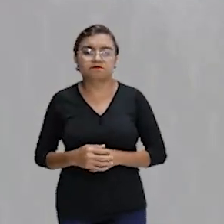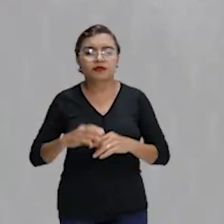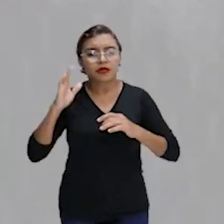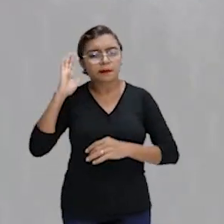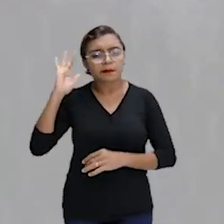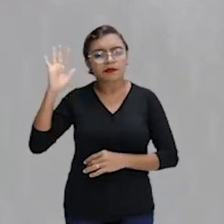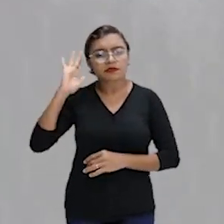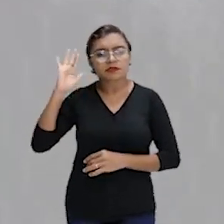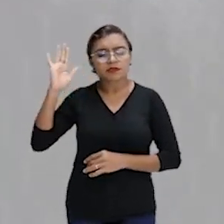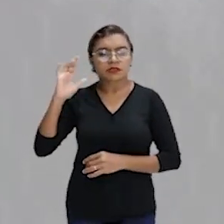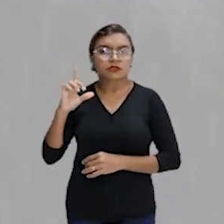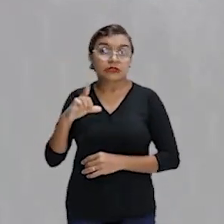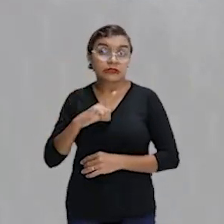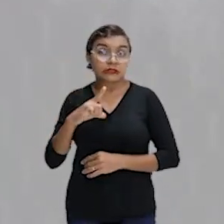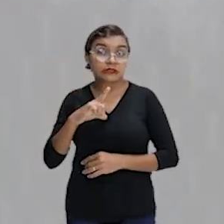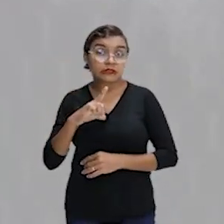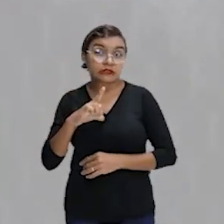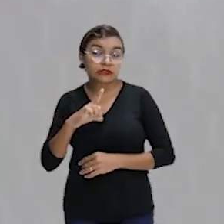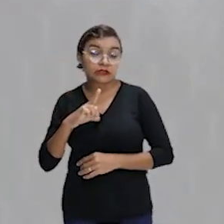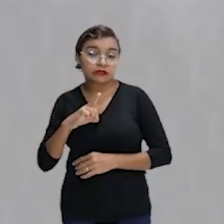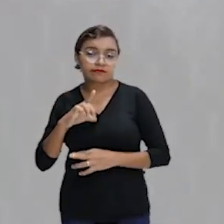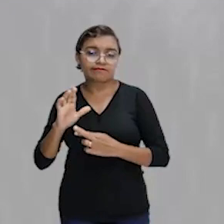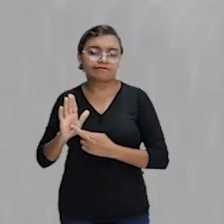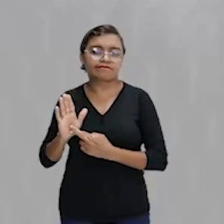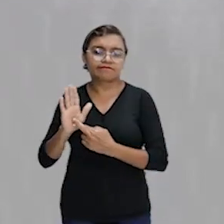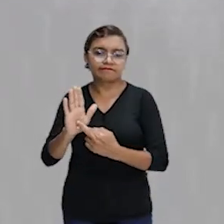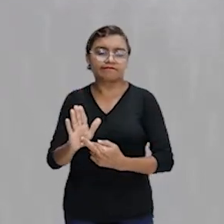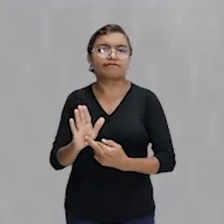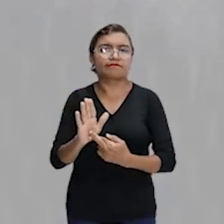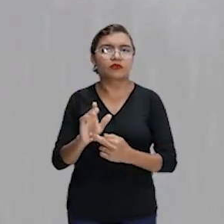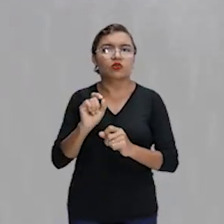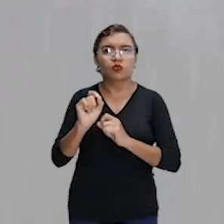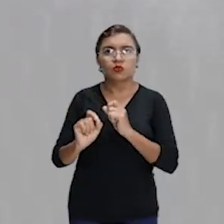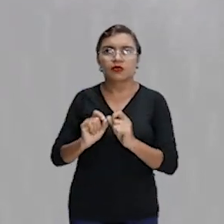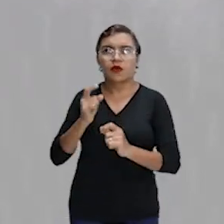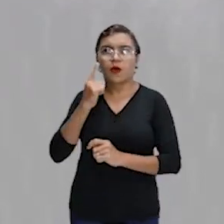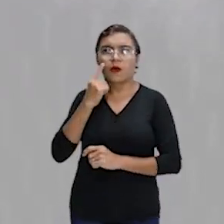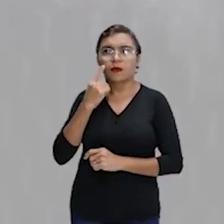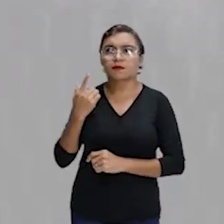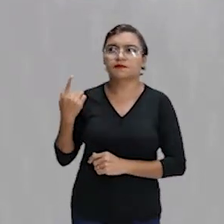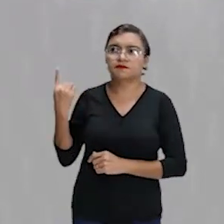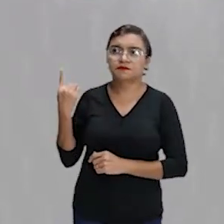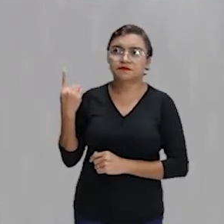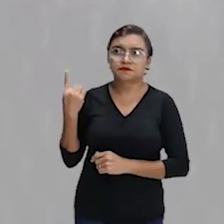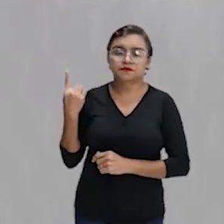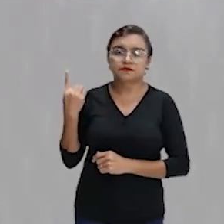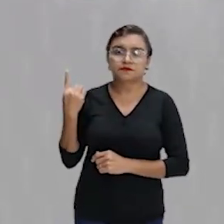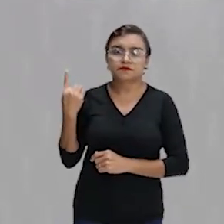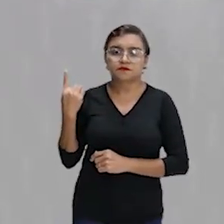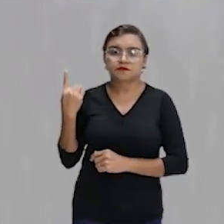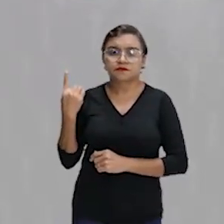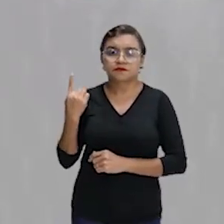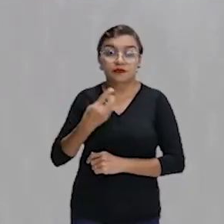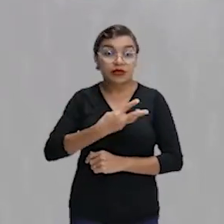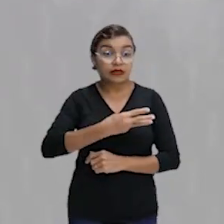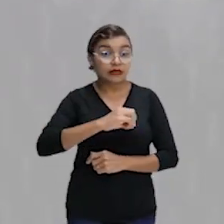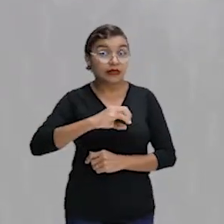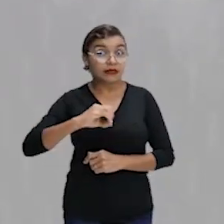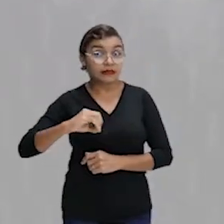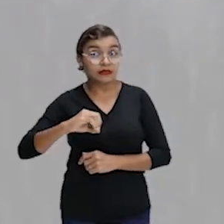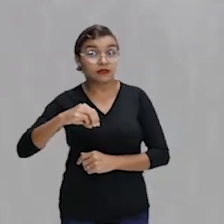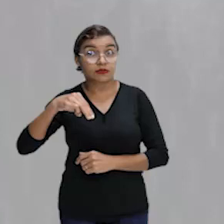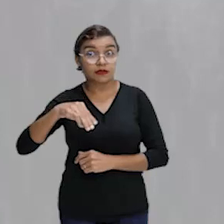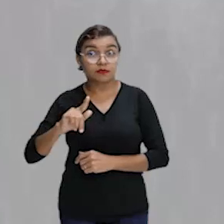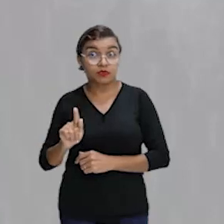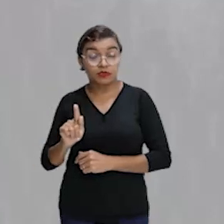Imagina, tá, que eu tenho essa representação aqui, aonde equivale, corresponde a esses 300 miligramas da